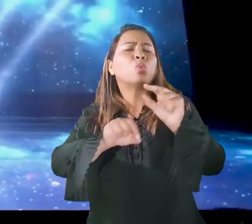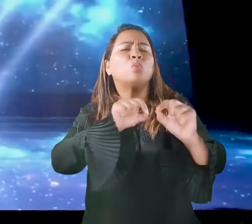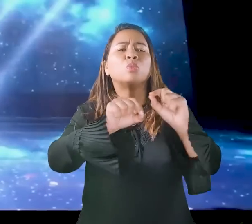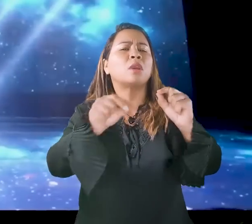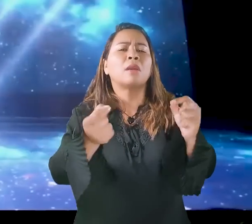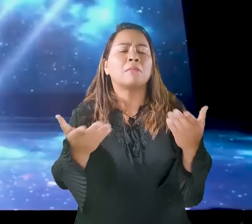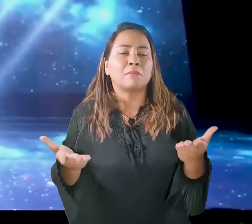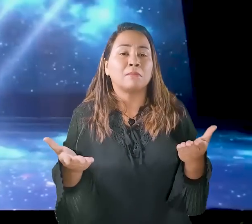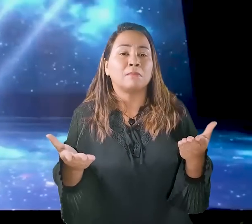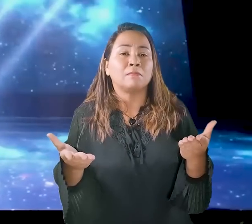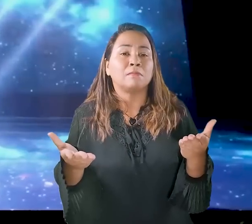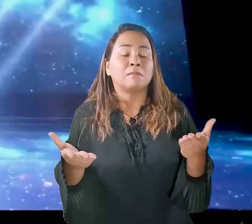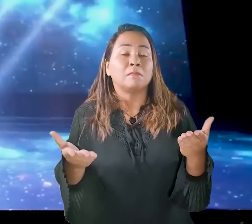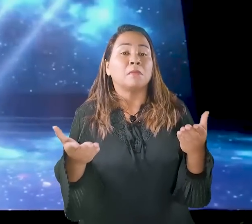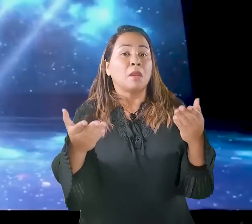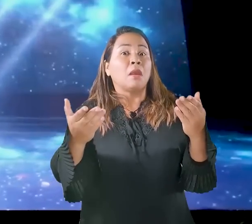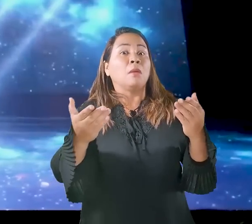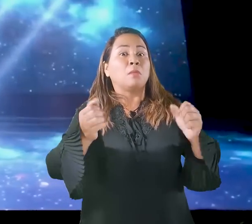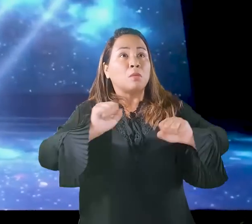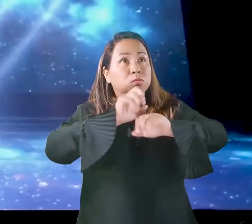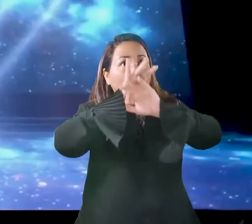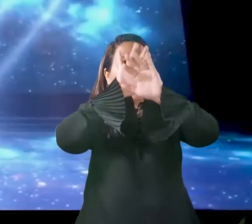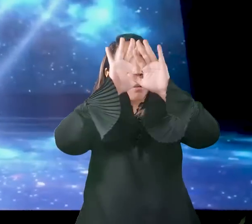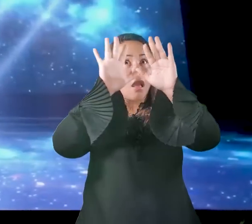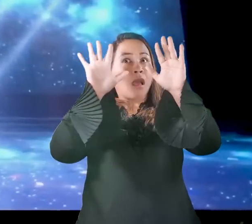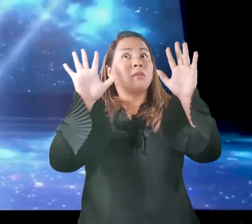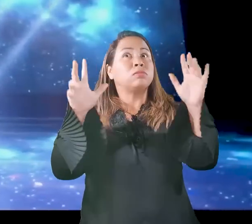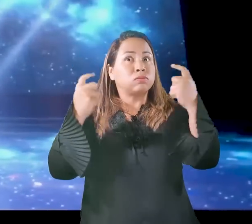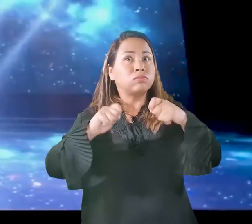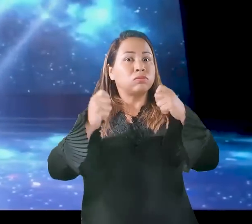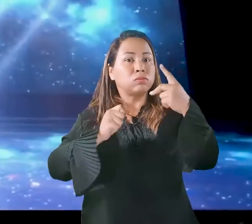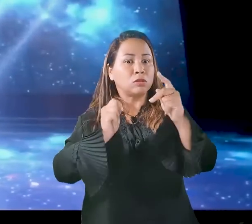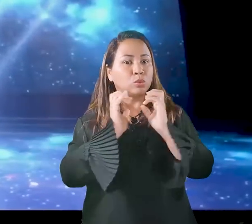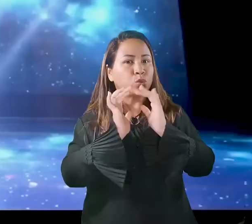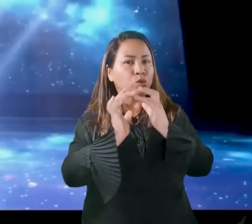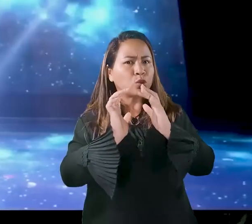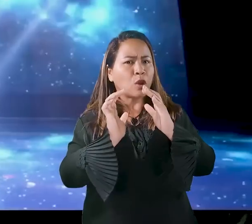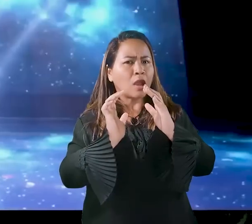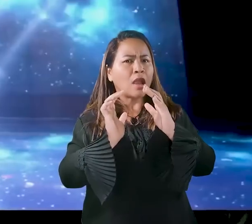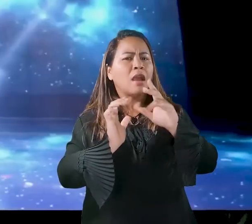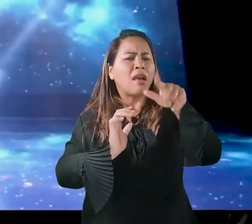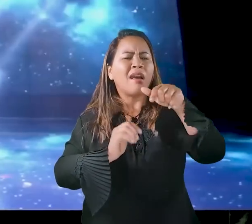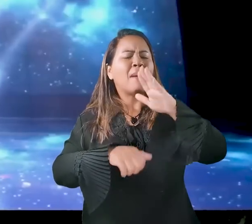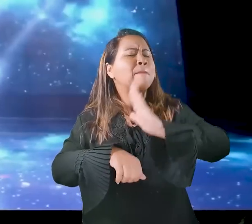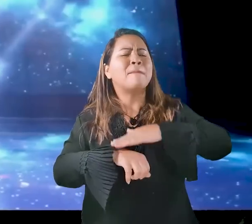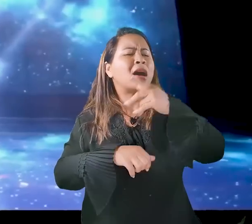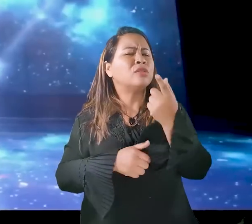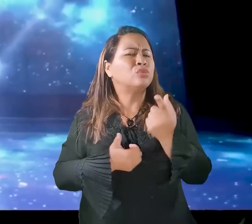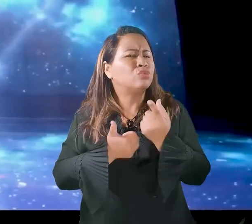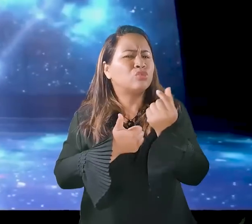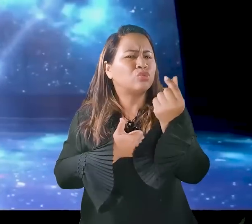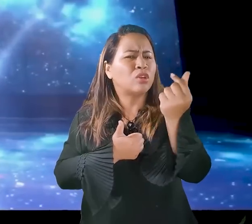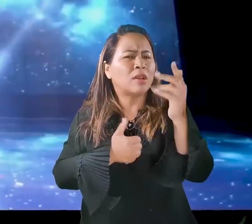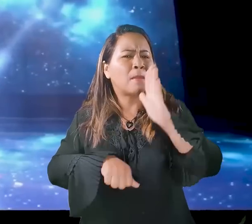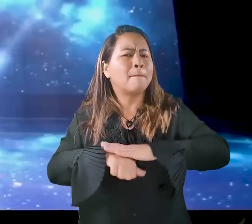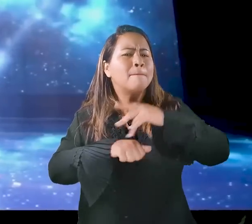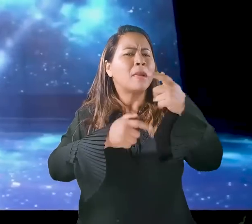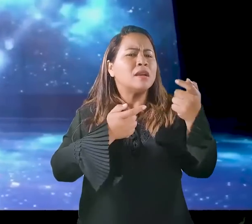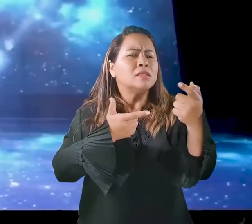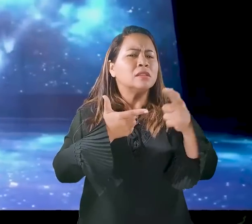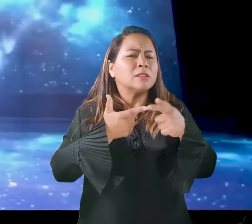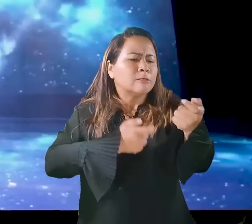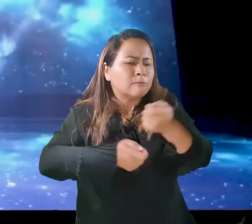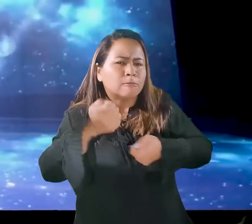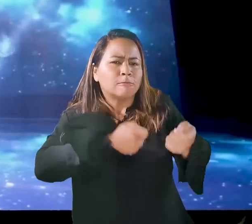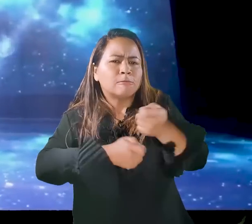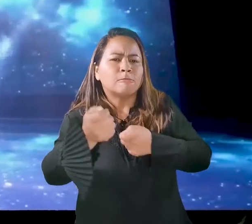precisa. Mais dinheiro. Mais negócios. Mais clientes, mais oportunidades, mais